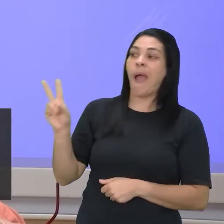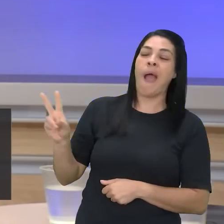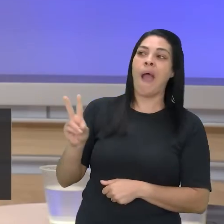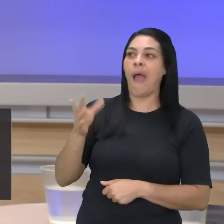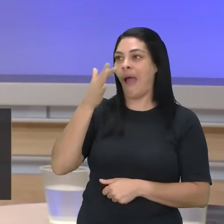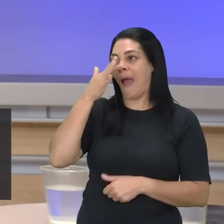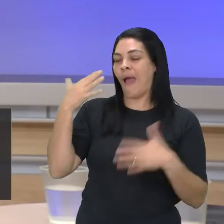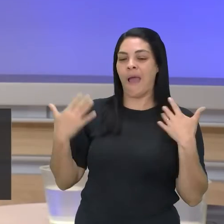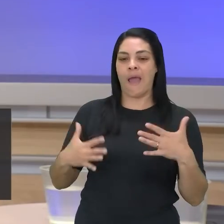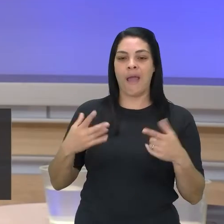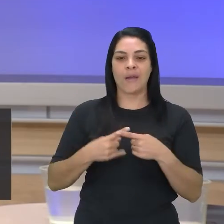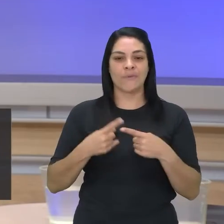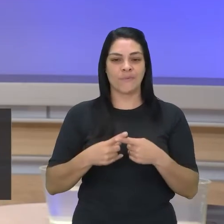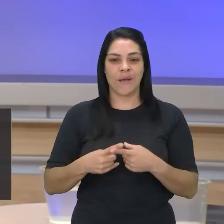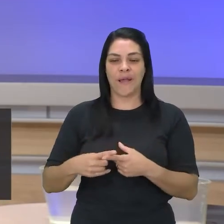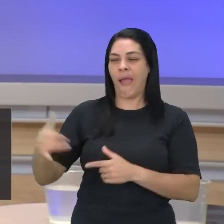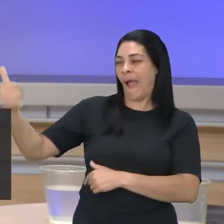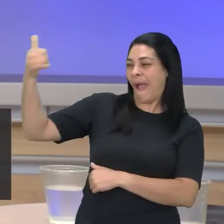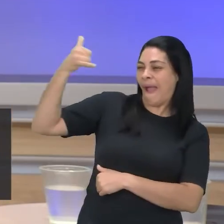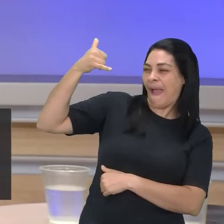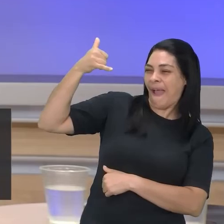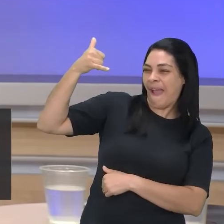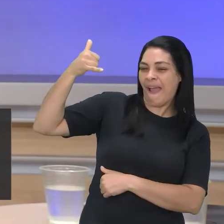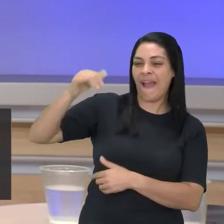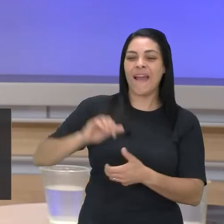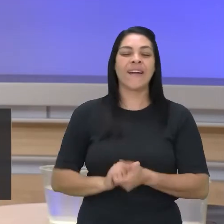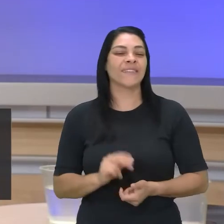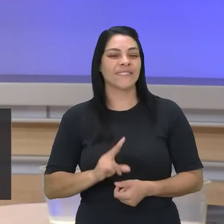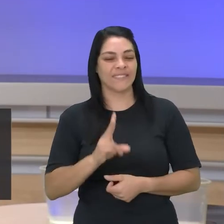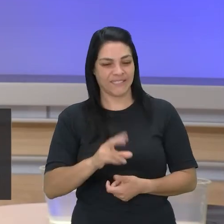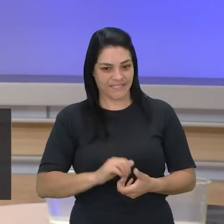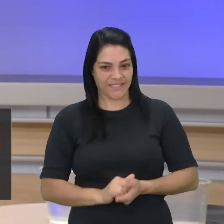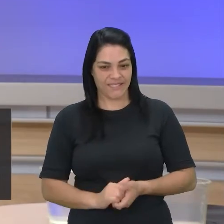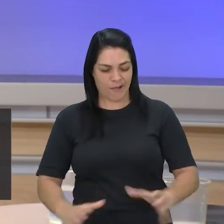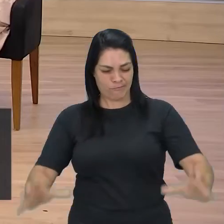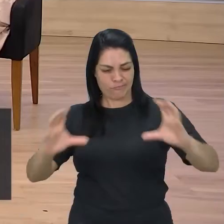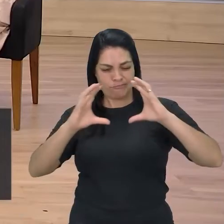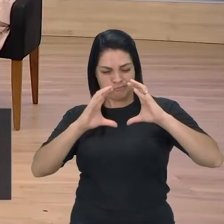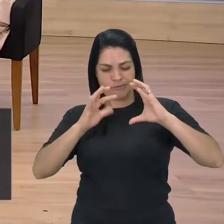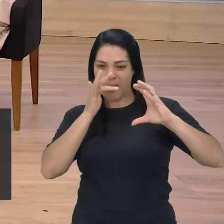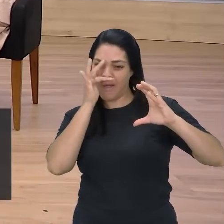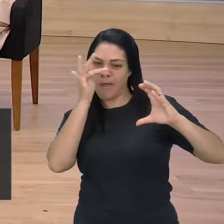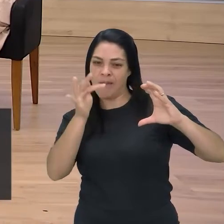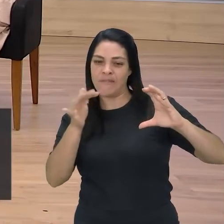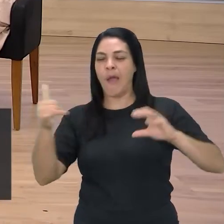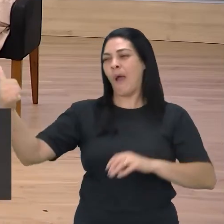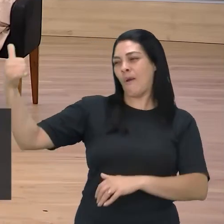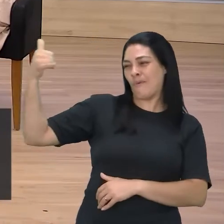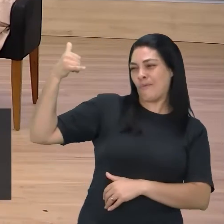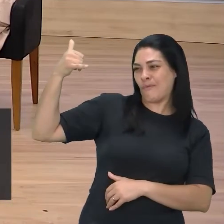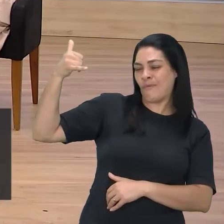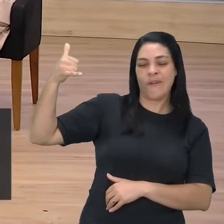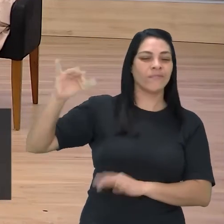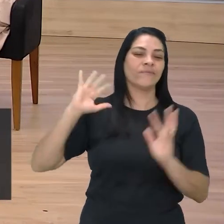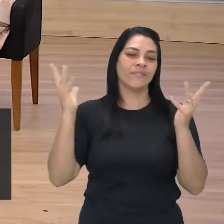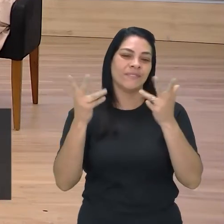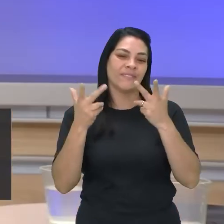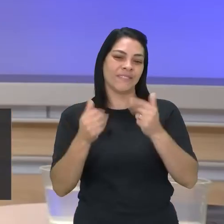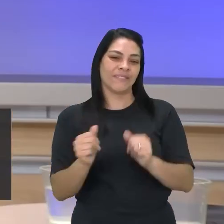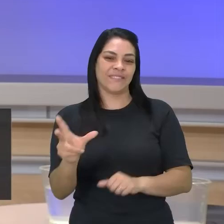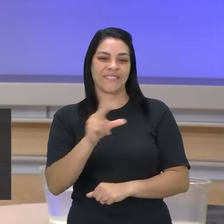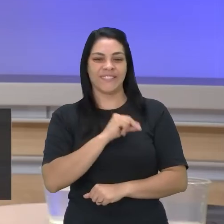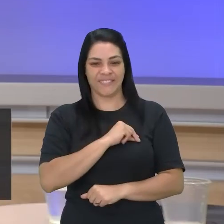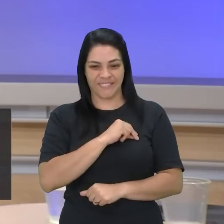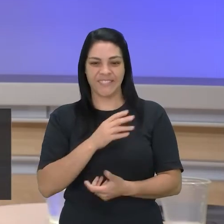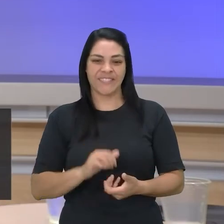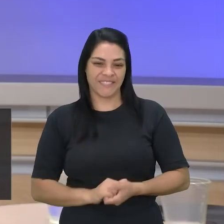Primeiro porque as pessoas vinham tirar selfie com os girassóis gigantes, o girassol com a cabeça gigante, assim, o pessoal ficava tirando selfie, era maravilhoso, né? Você pensava, tirando selfie